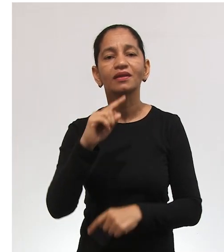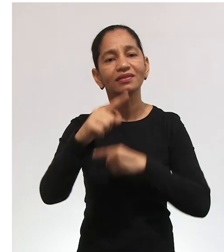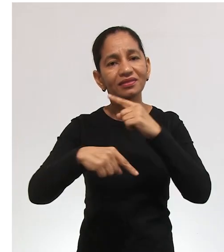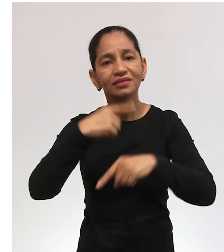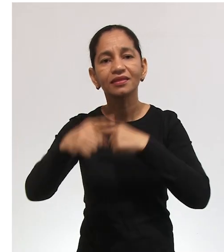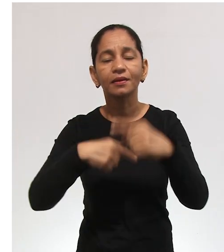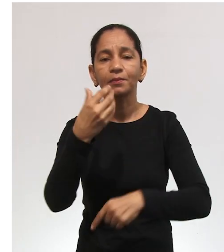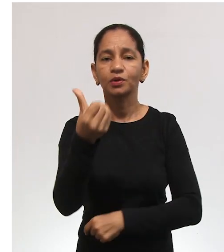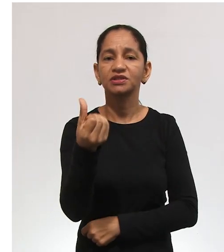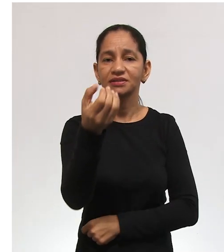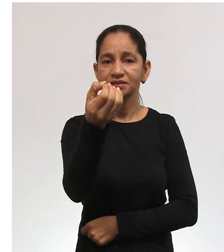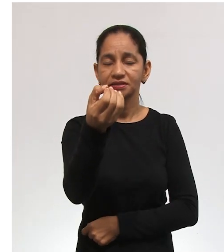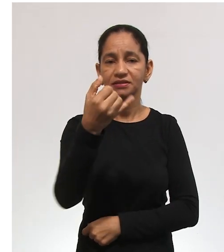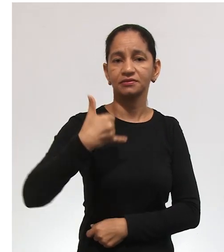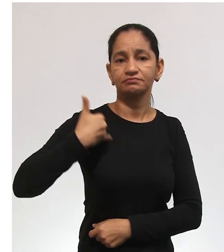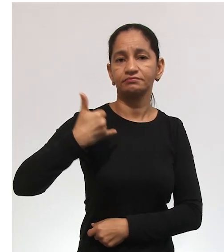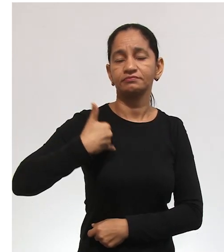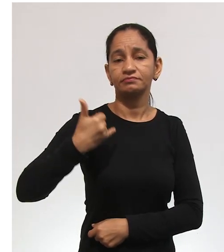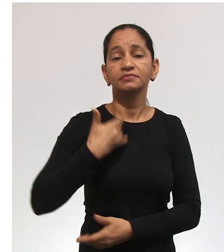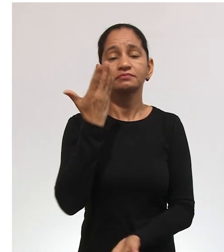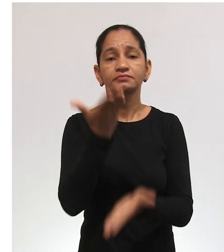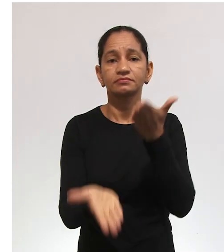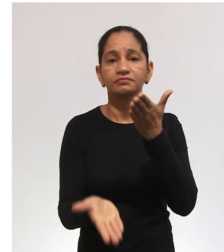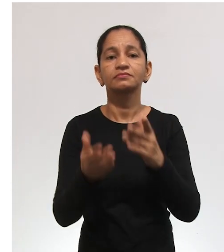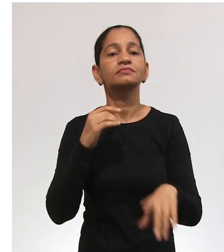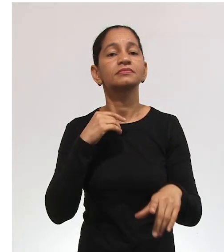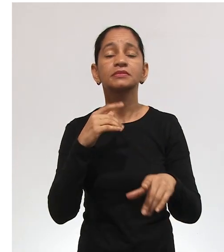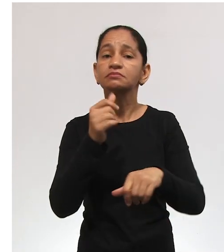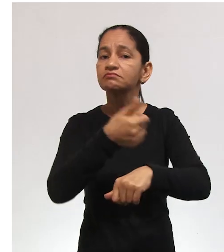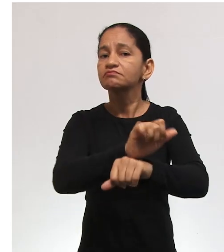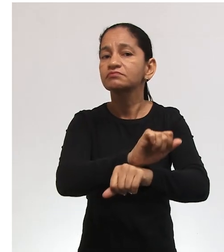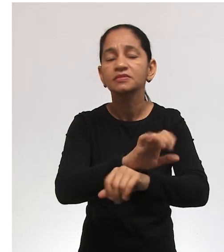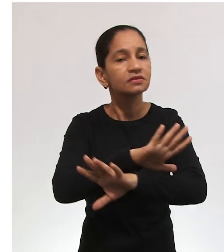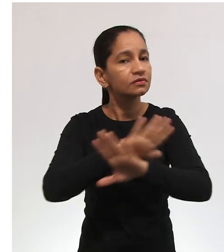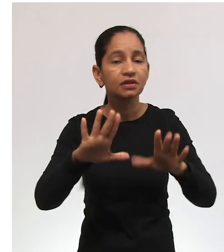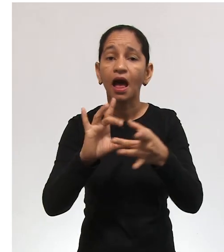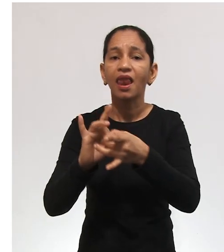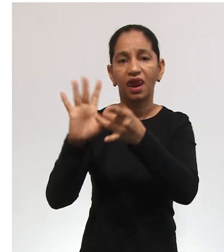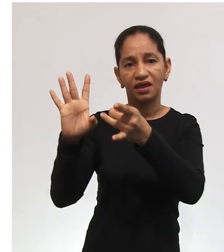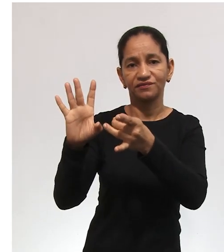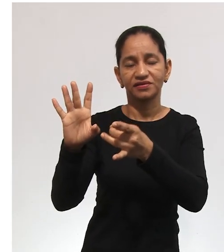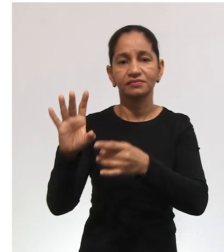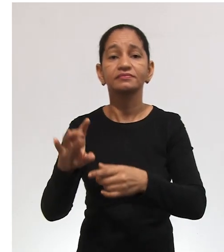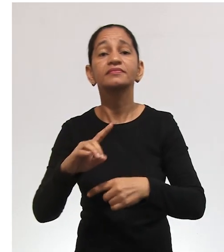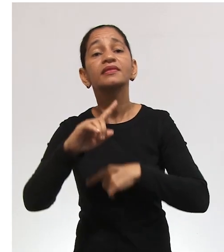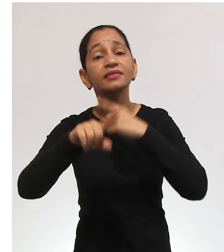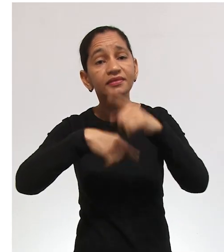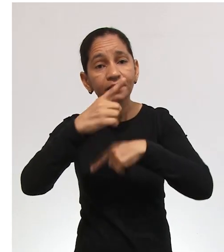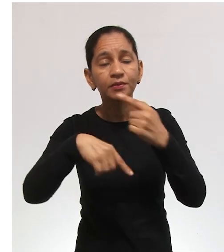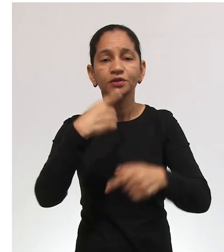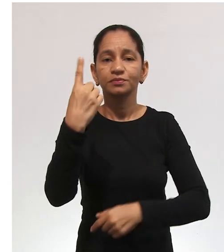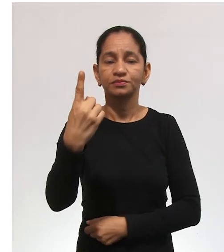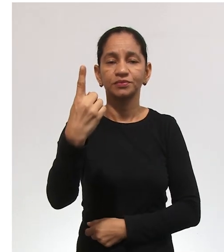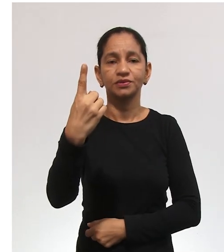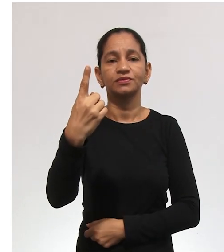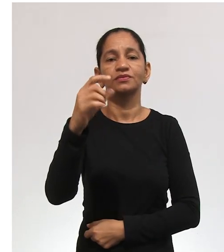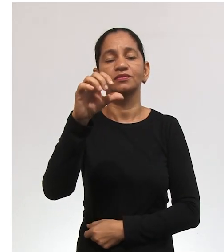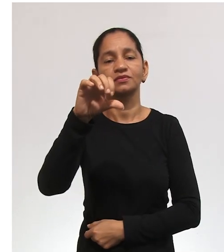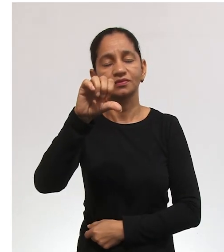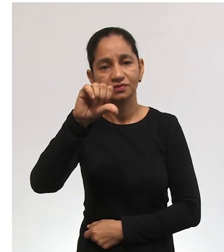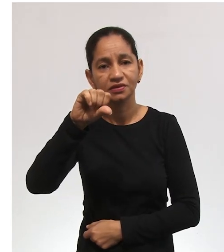depois dos 60 anos, perde a condição de escravo. Em 1888, a lei